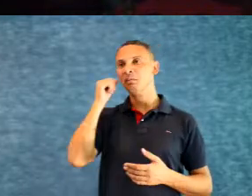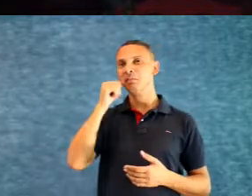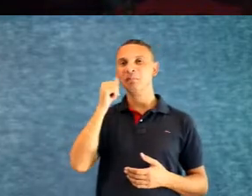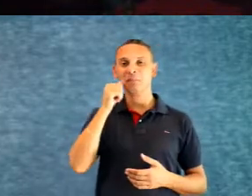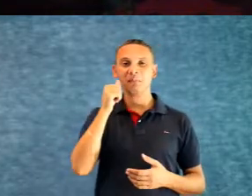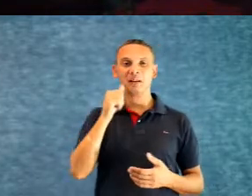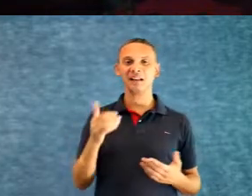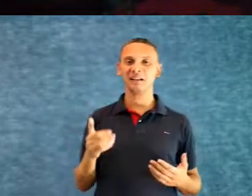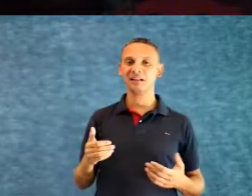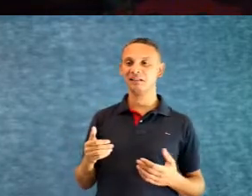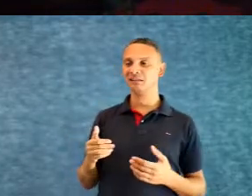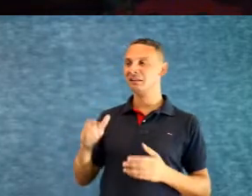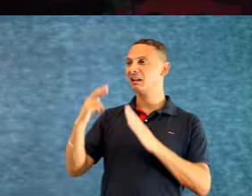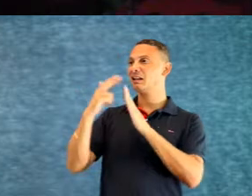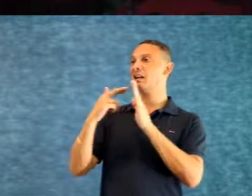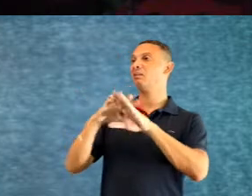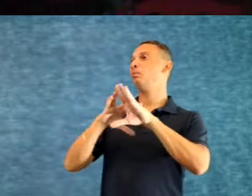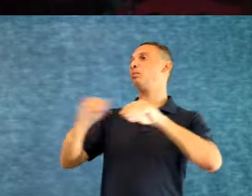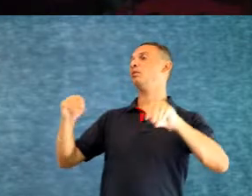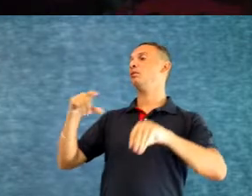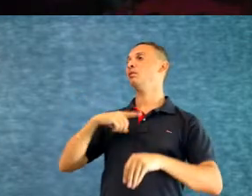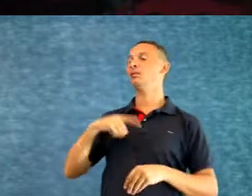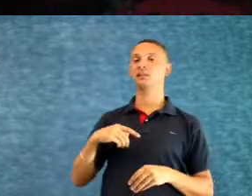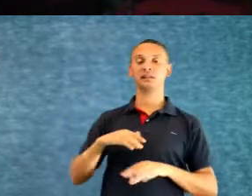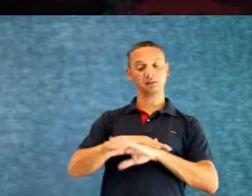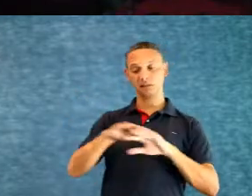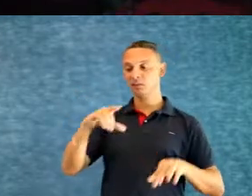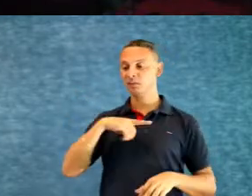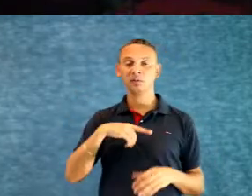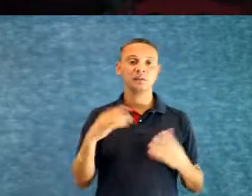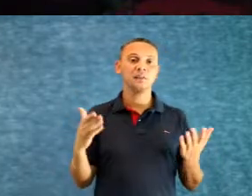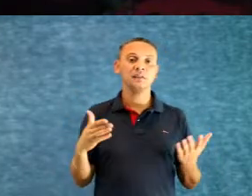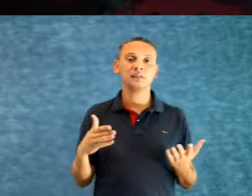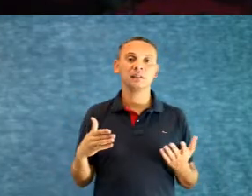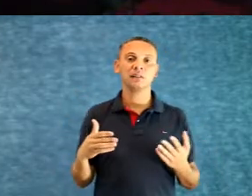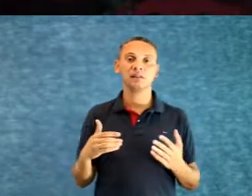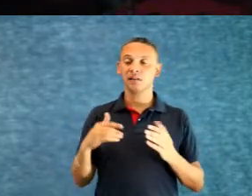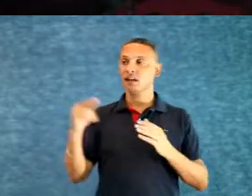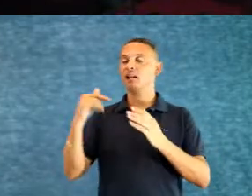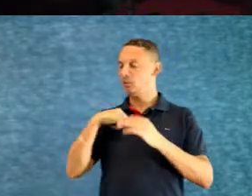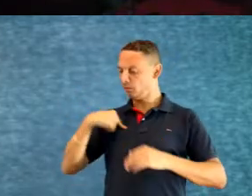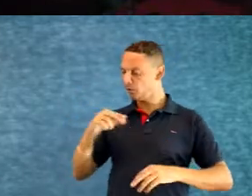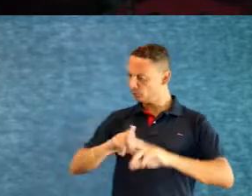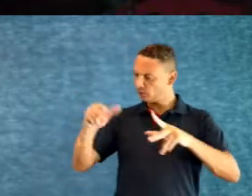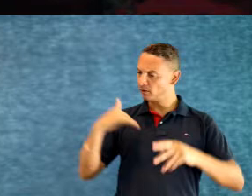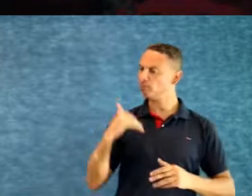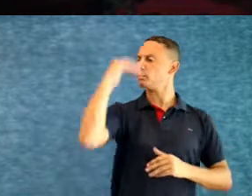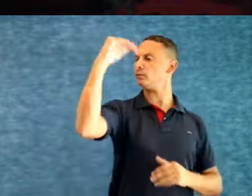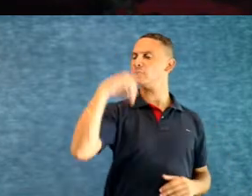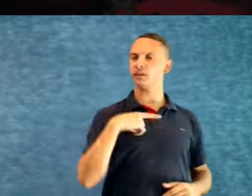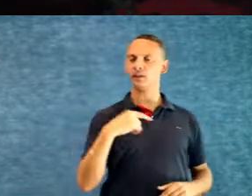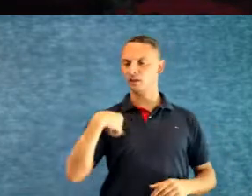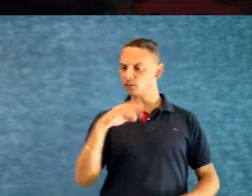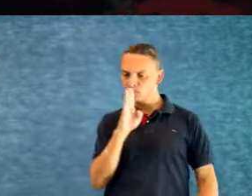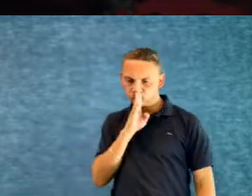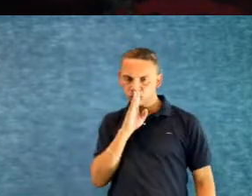Augusta, e nunca mais volta ao Brasil. A Lívia, sabe, se europeizou de vez, e